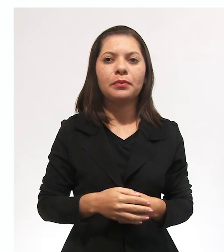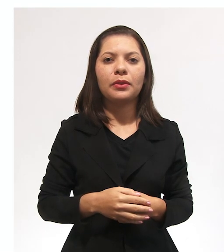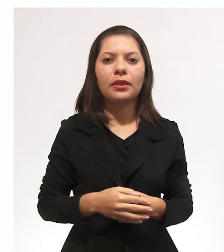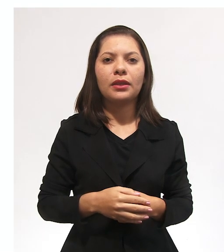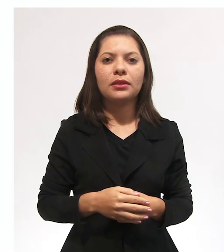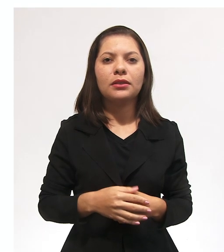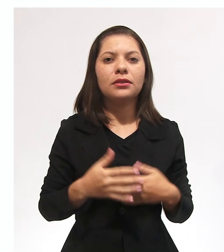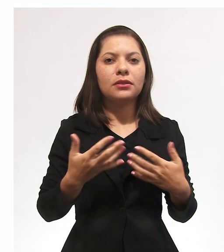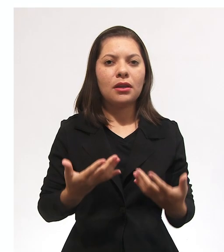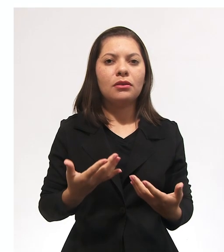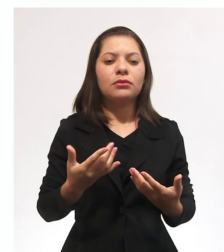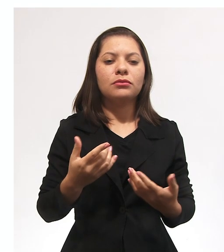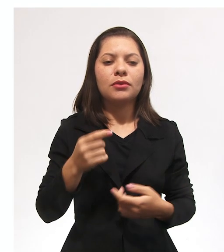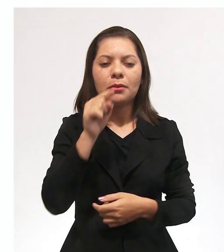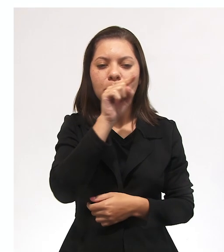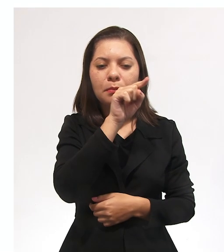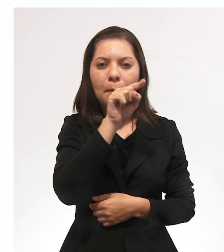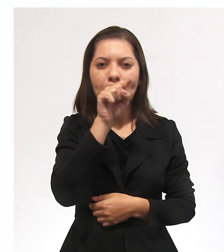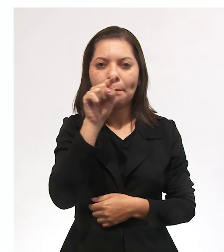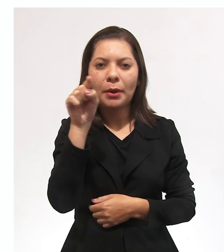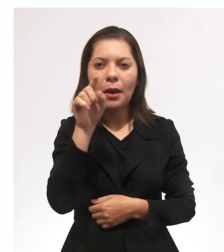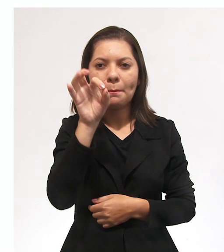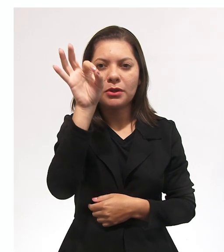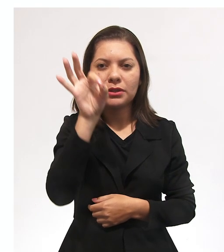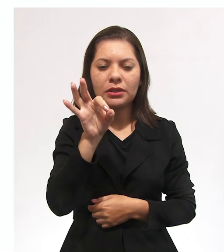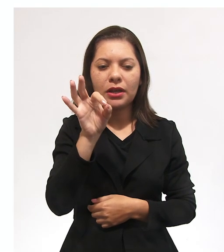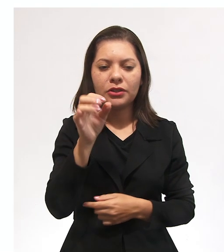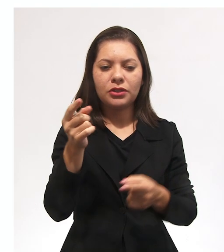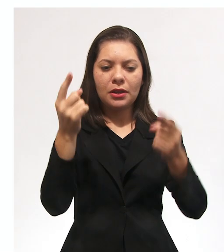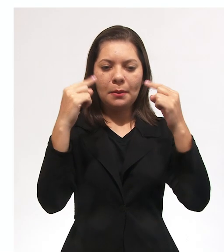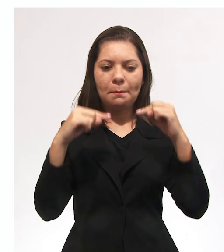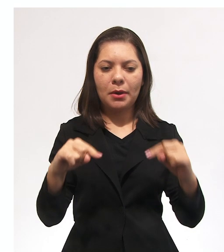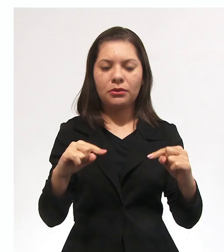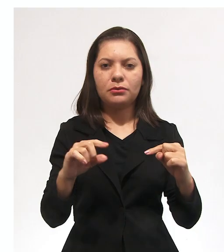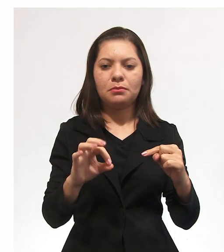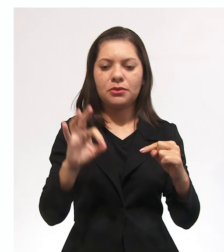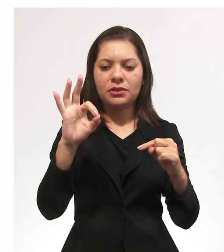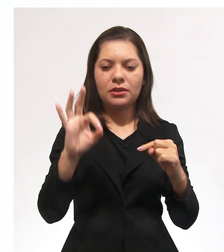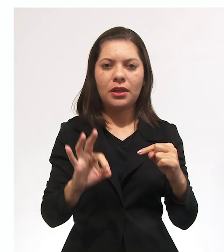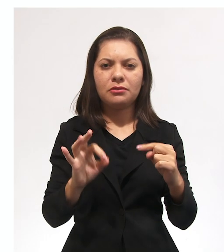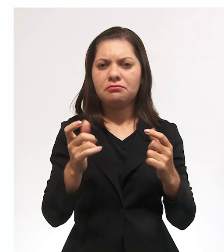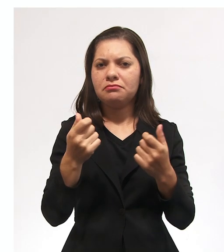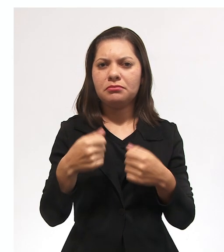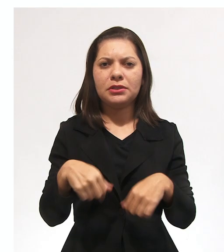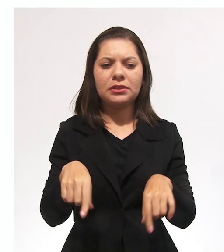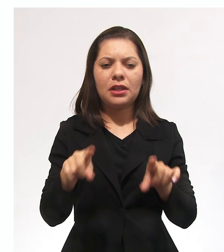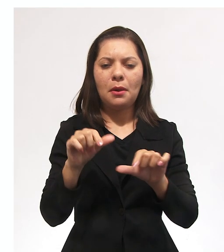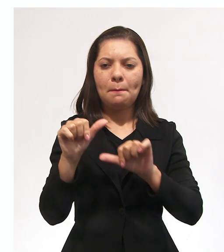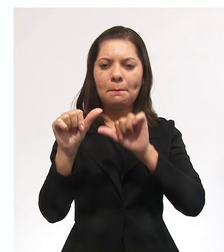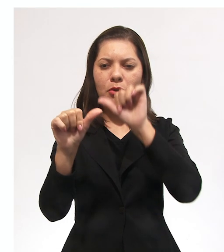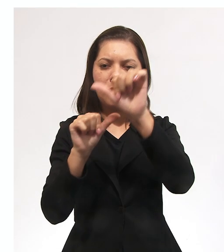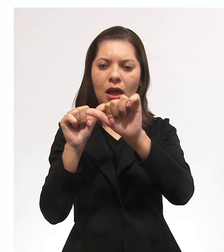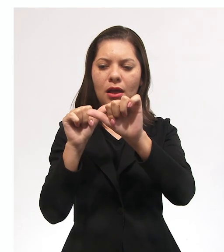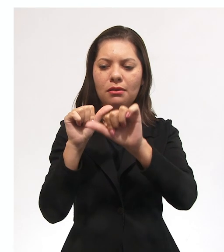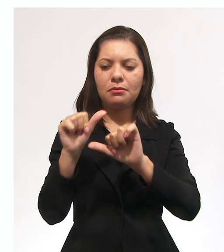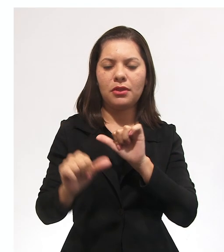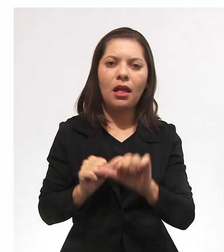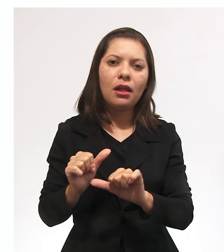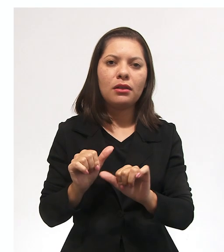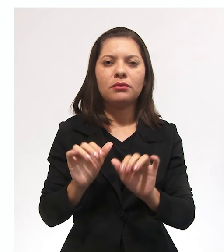aqui em cima nós estamos falando de porcentagem, aqui embaixo nós estamos falando de porcentagem, a gente não precisa fazer a mudança, colocar